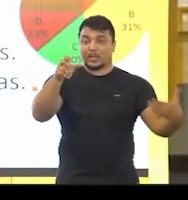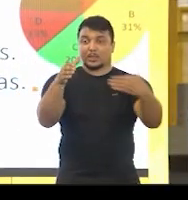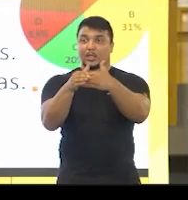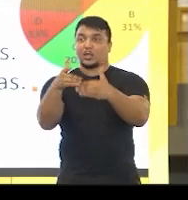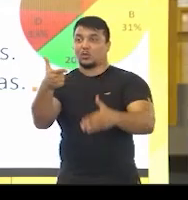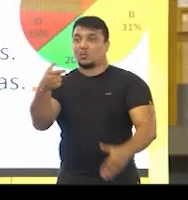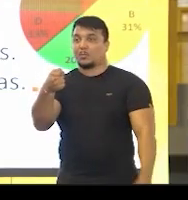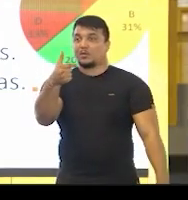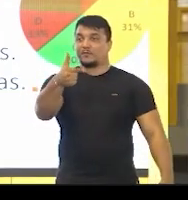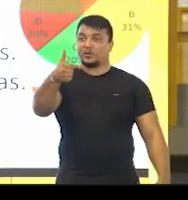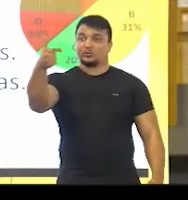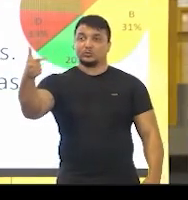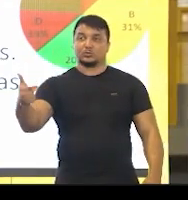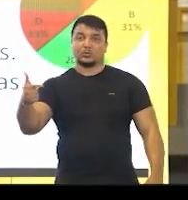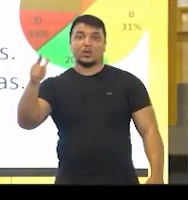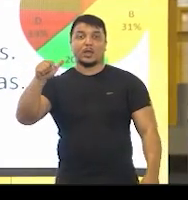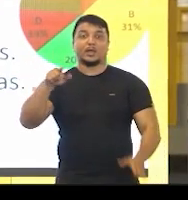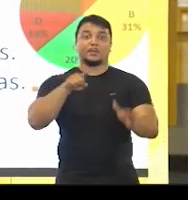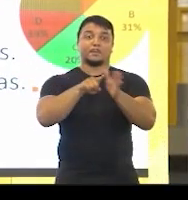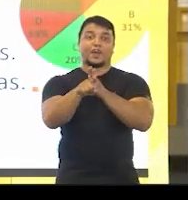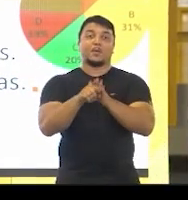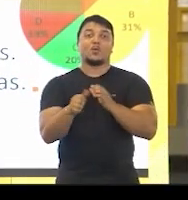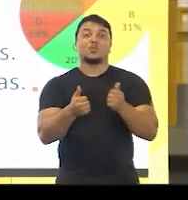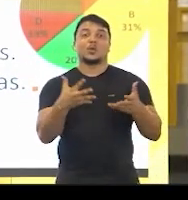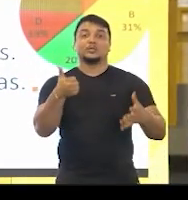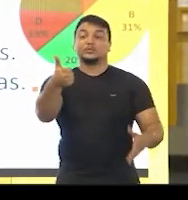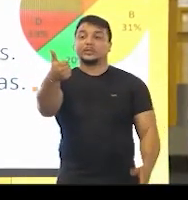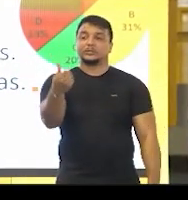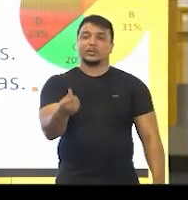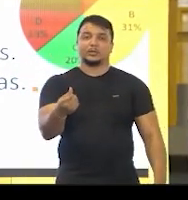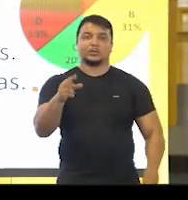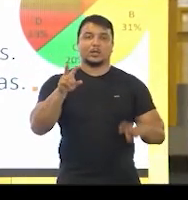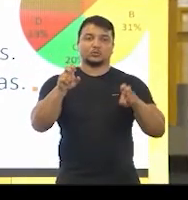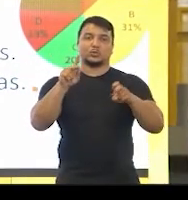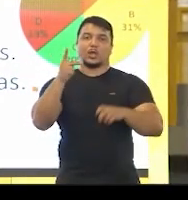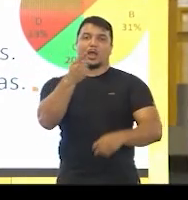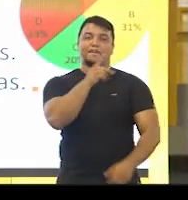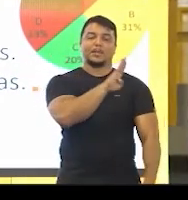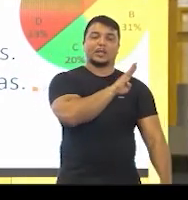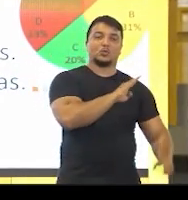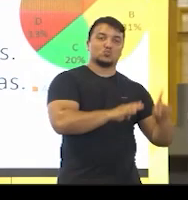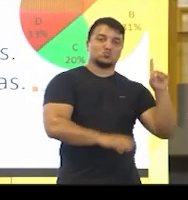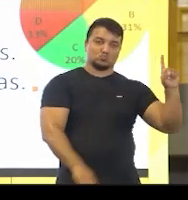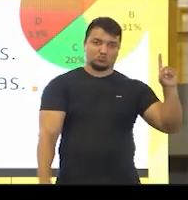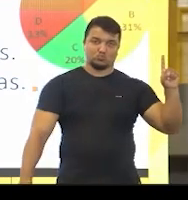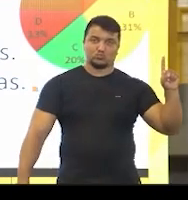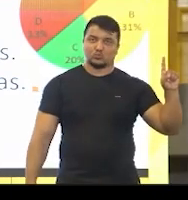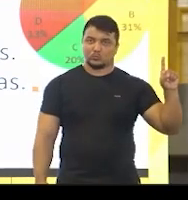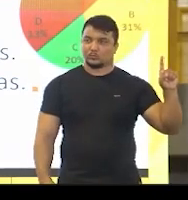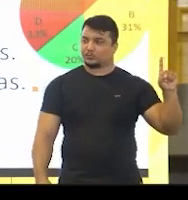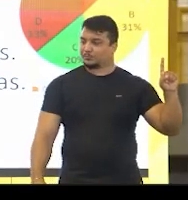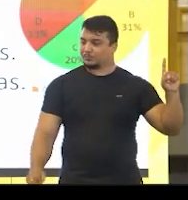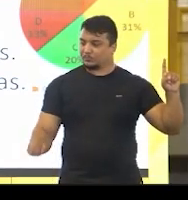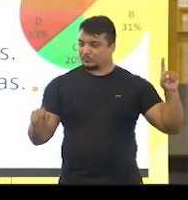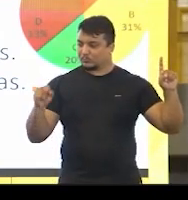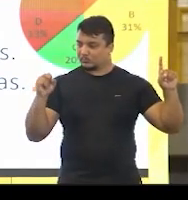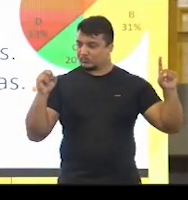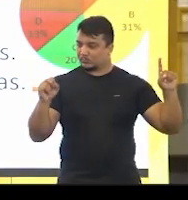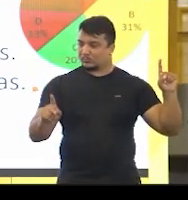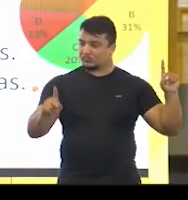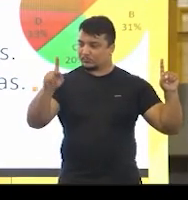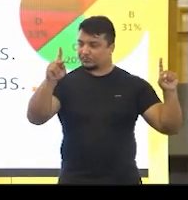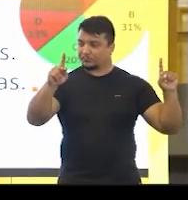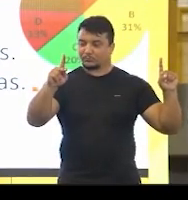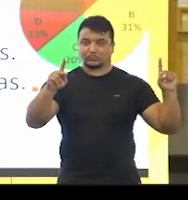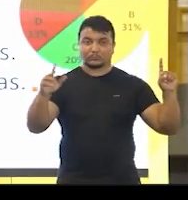2022, foram 16 questões sobre a habilidade 1. Tá certo? Ok? E